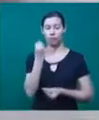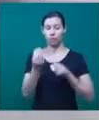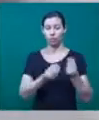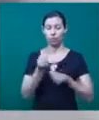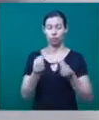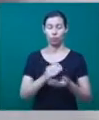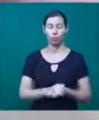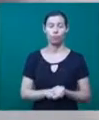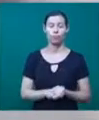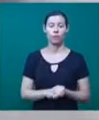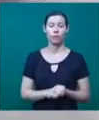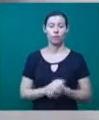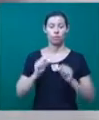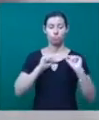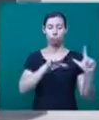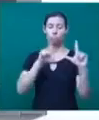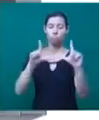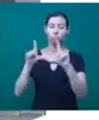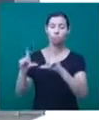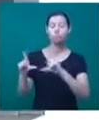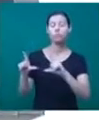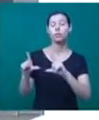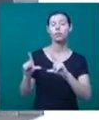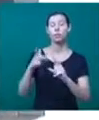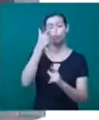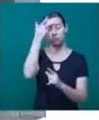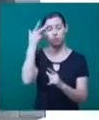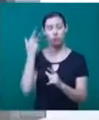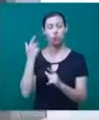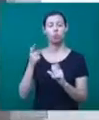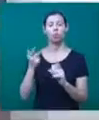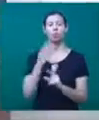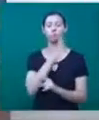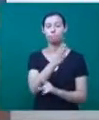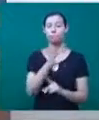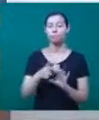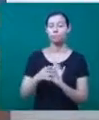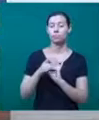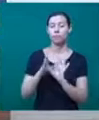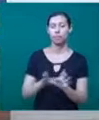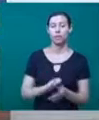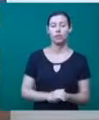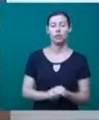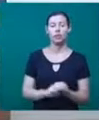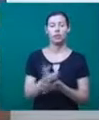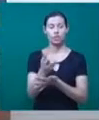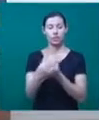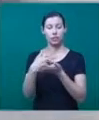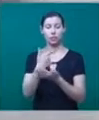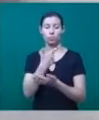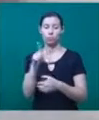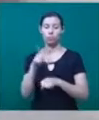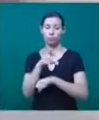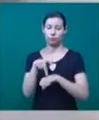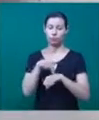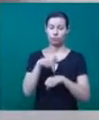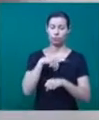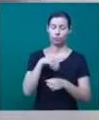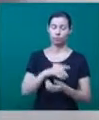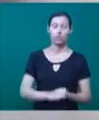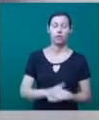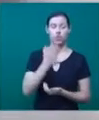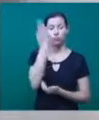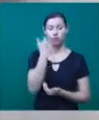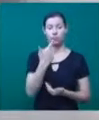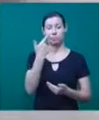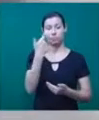participar. Tem exposição em Uberlândia, aberta à comunidade, com obras que vieram até de outros países. Nós vamos saber também